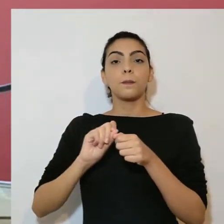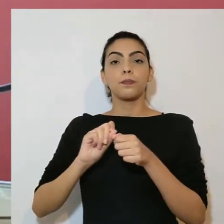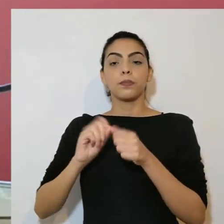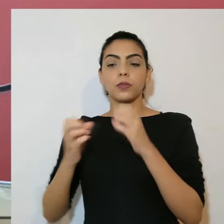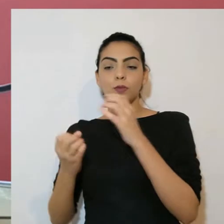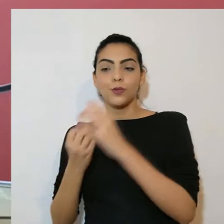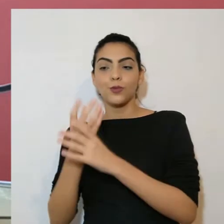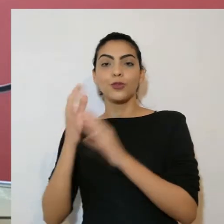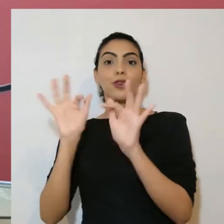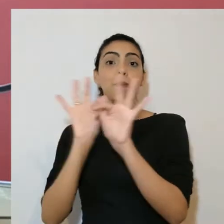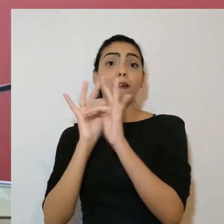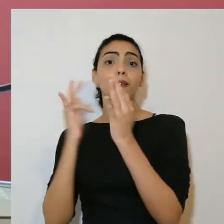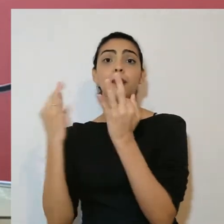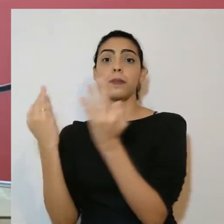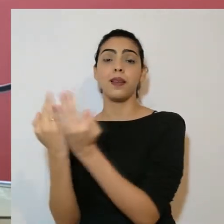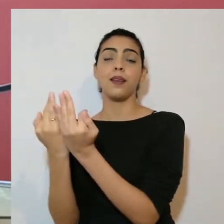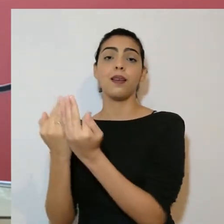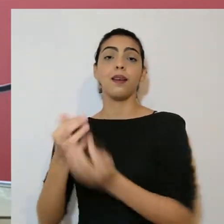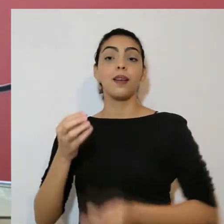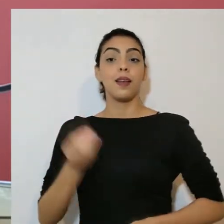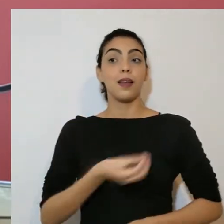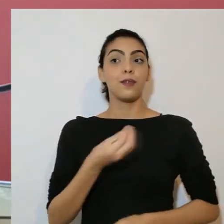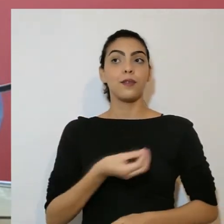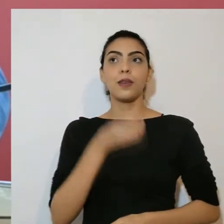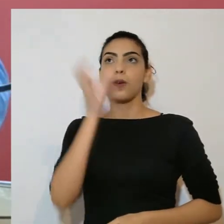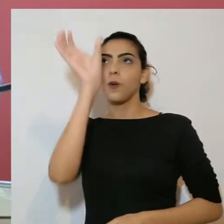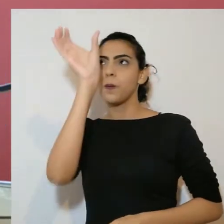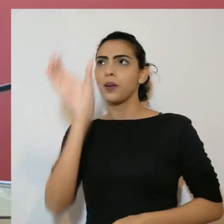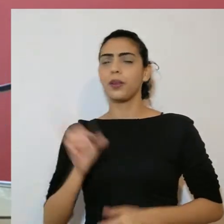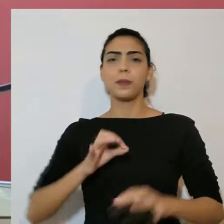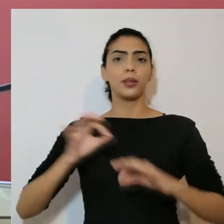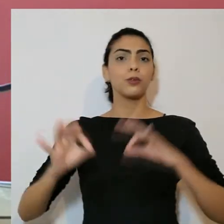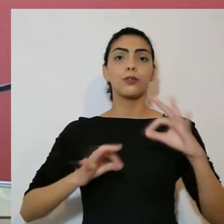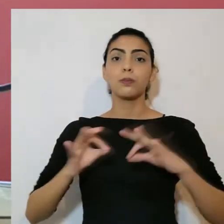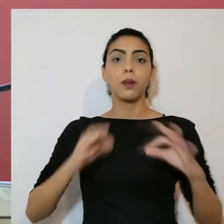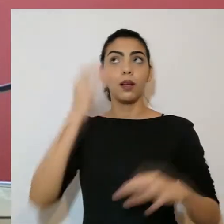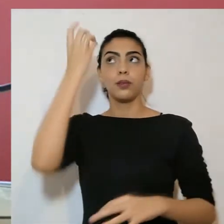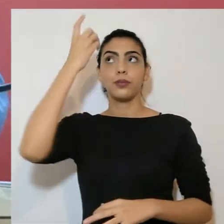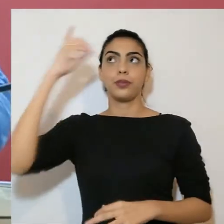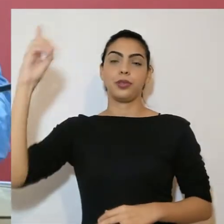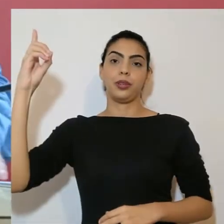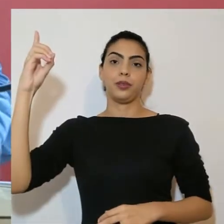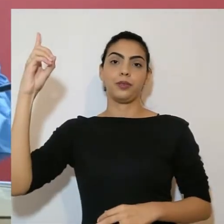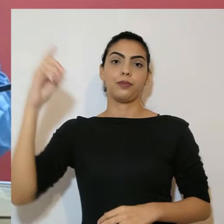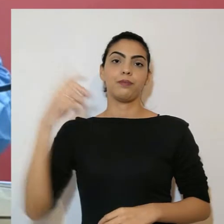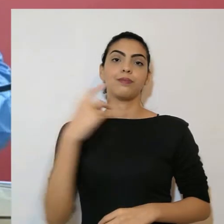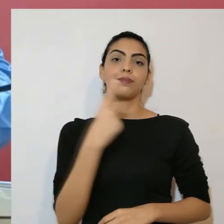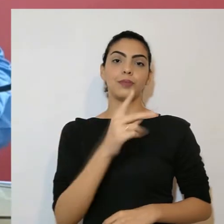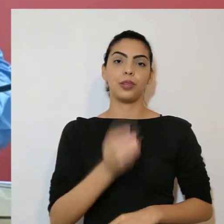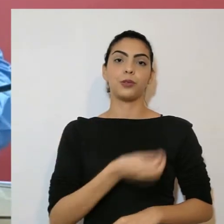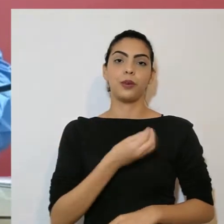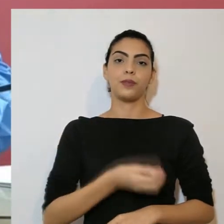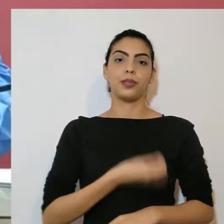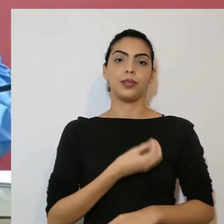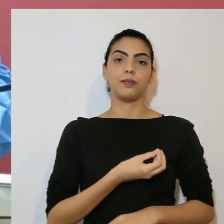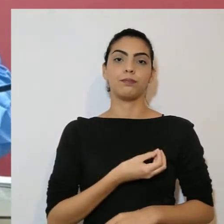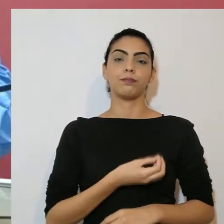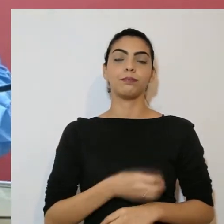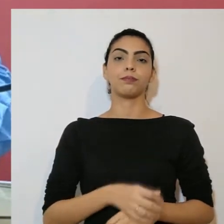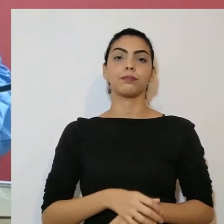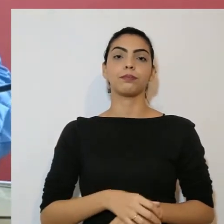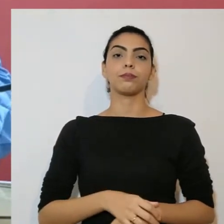uma família e viver o padrão de Deus nas suas vidas. O texto